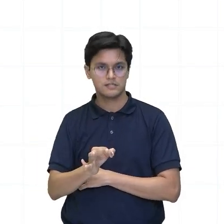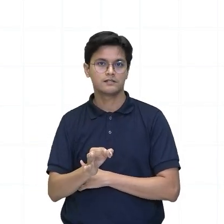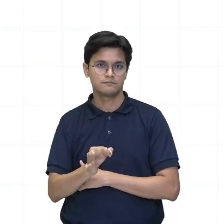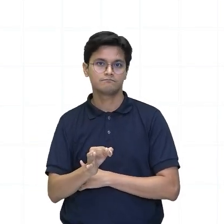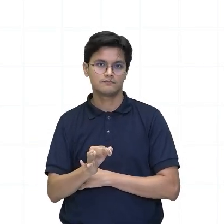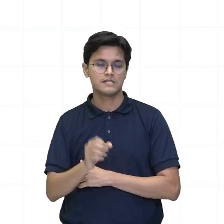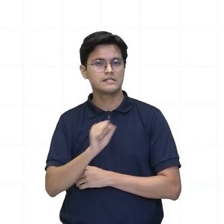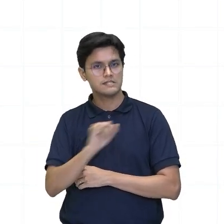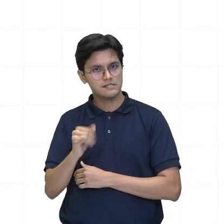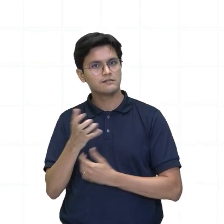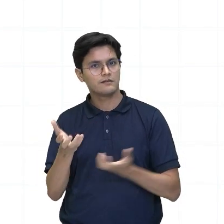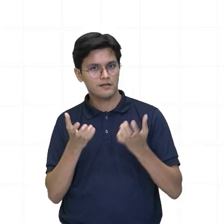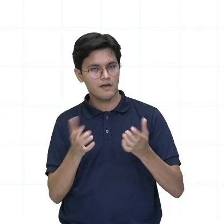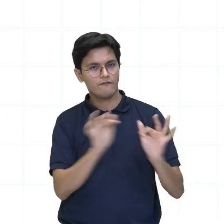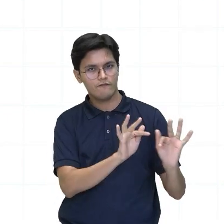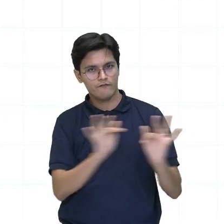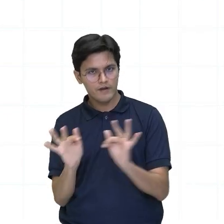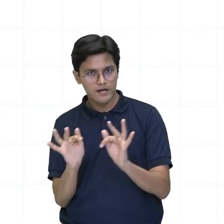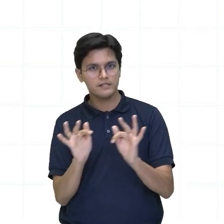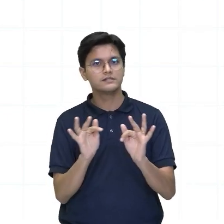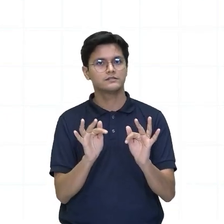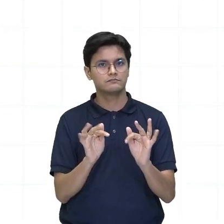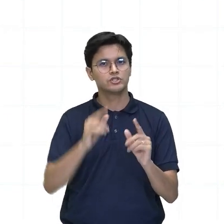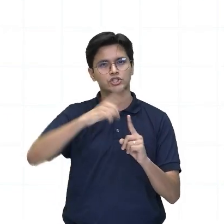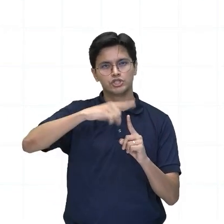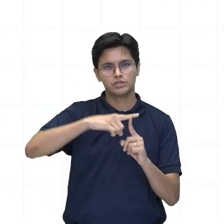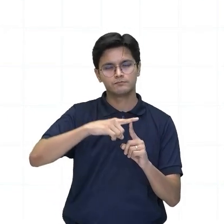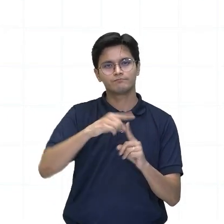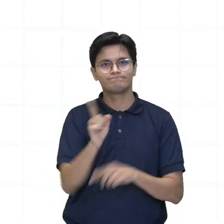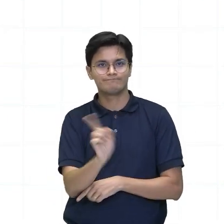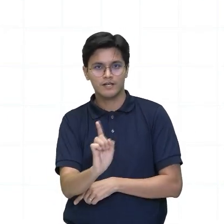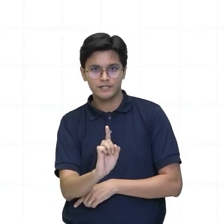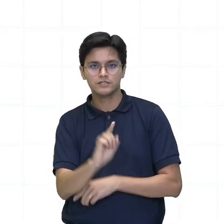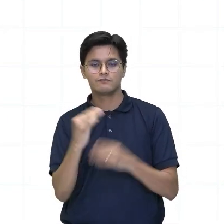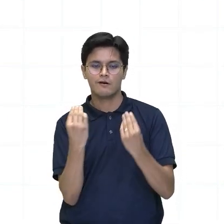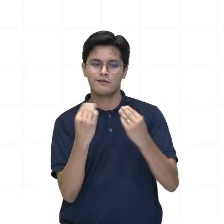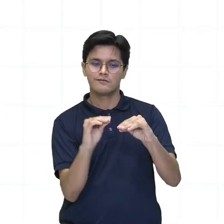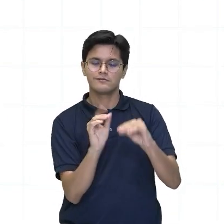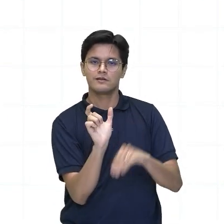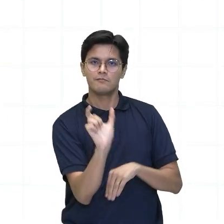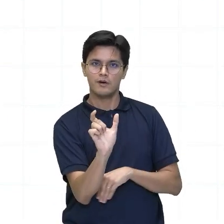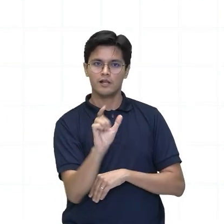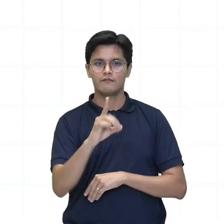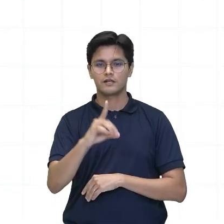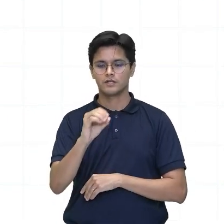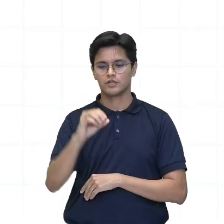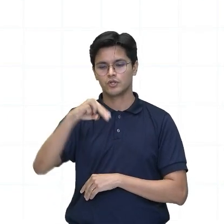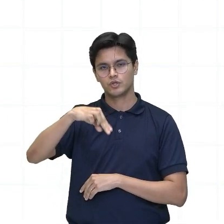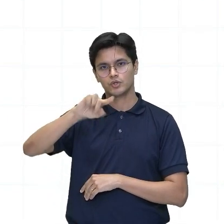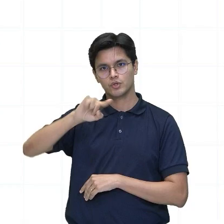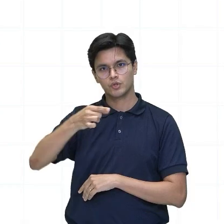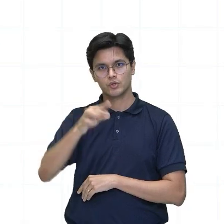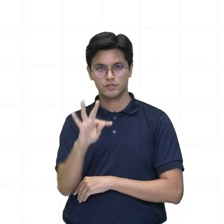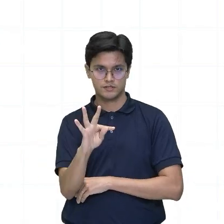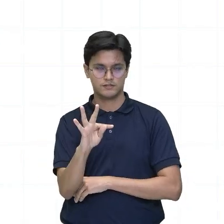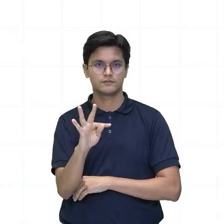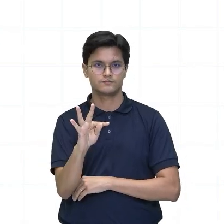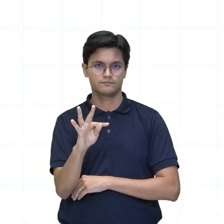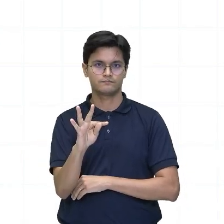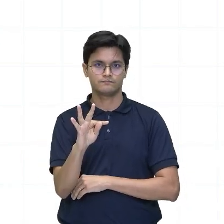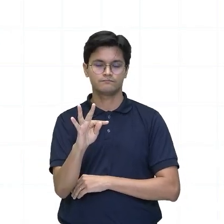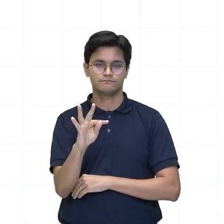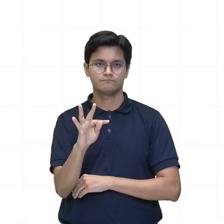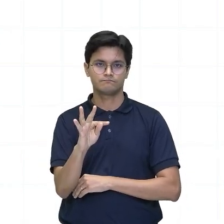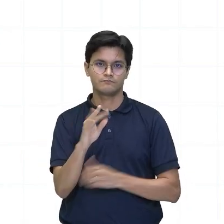don't, só isso, tá? Então, se tiver spend more time on social media, acrescenta a palavra don't ali